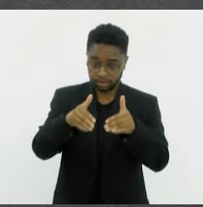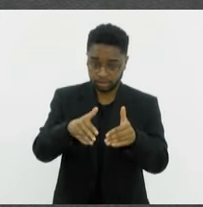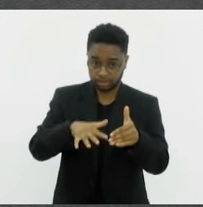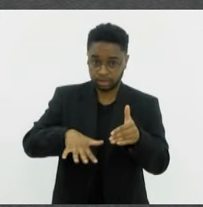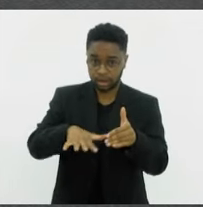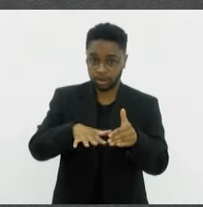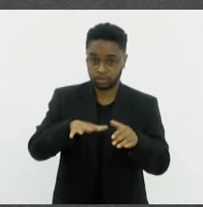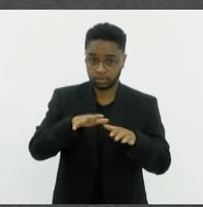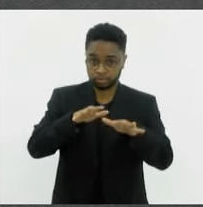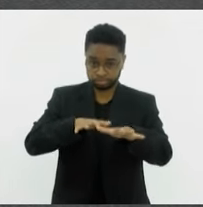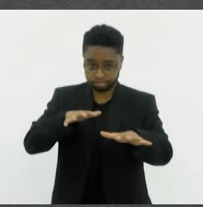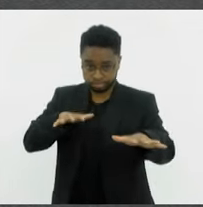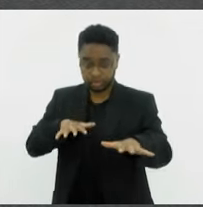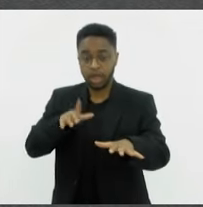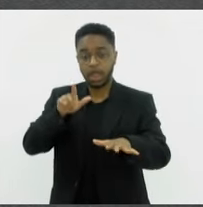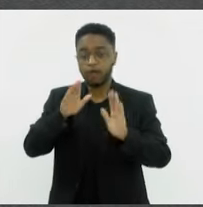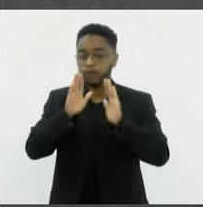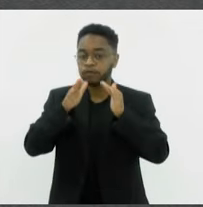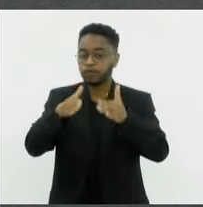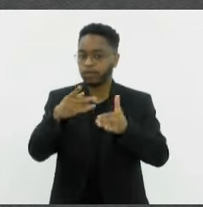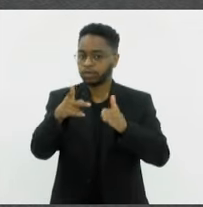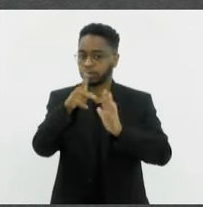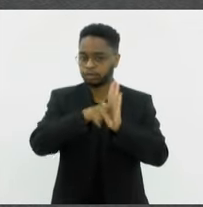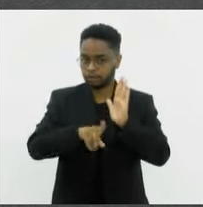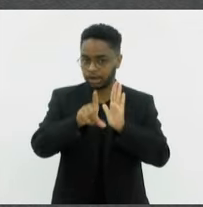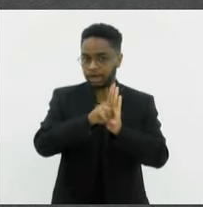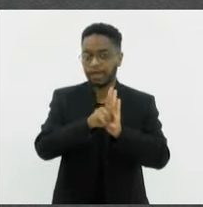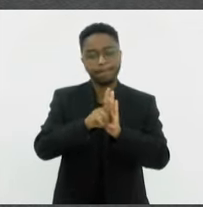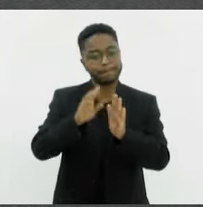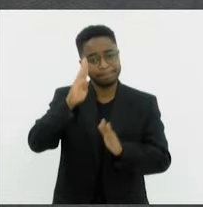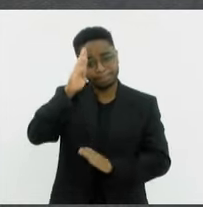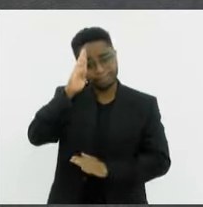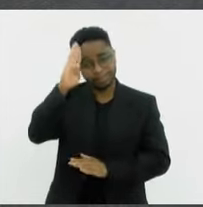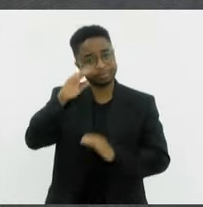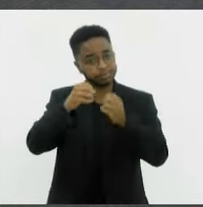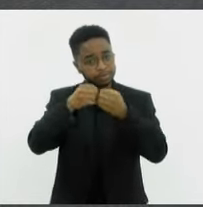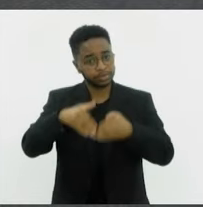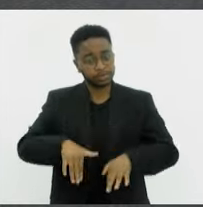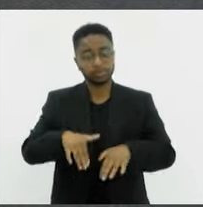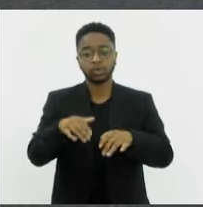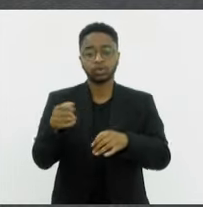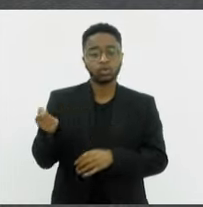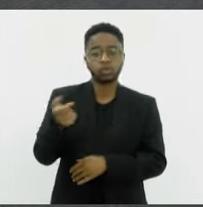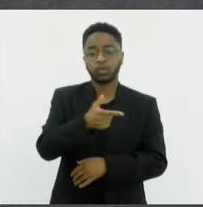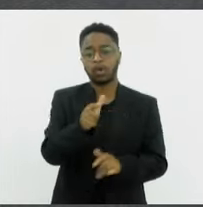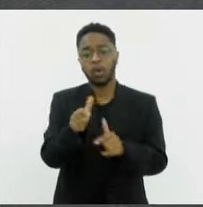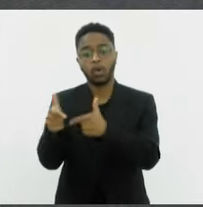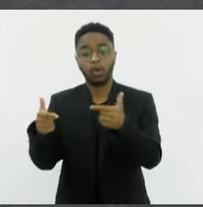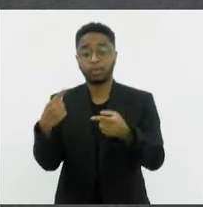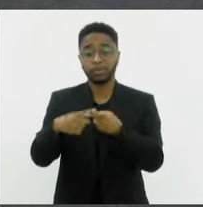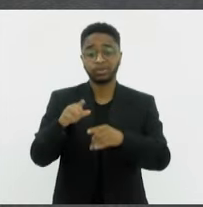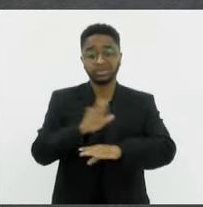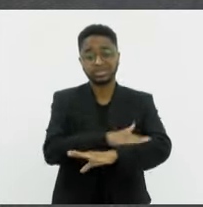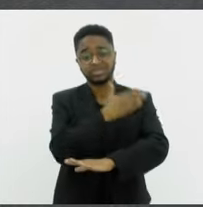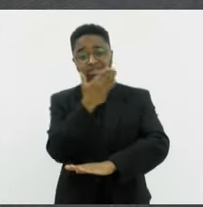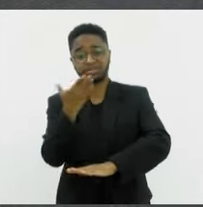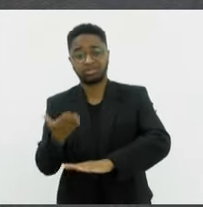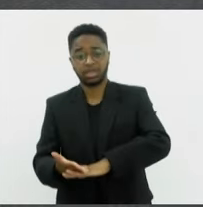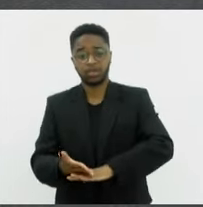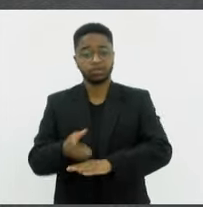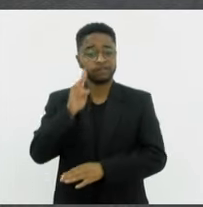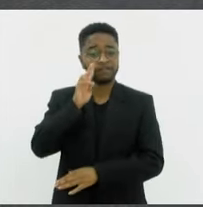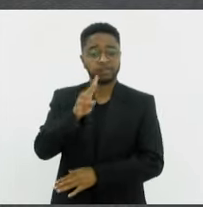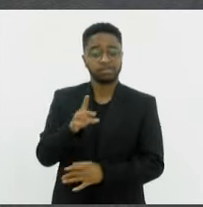projeto, muito pertinente, é ainda mais afetado do que o comum dos mortais, porque ele está o dia inteiro lá em